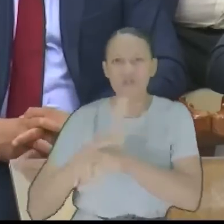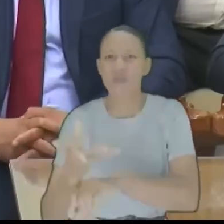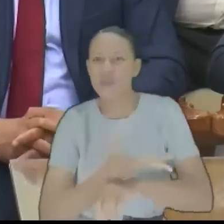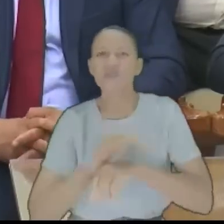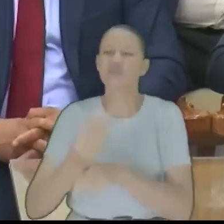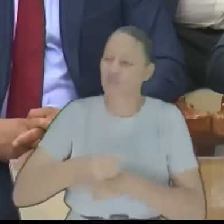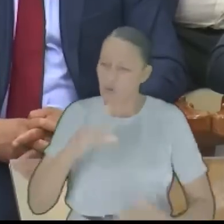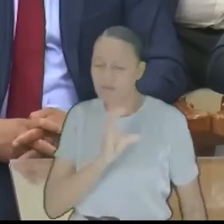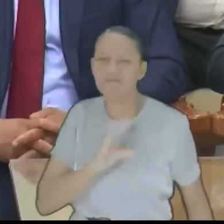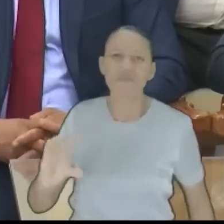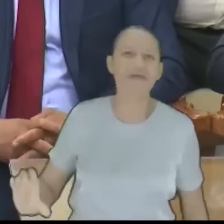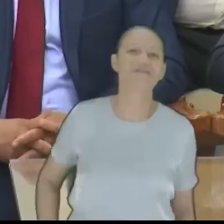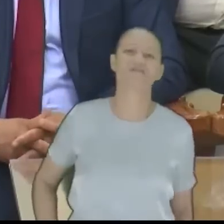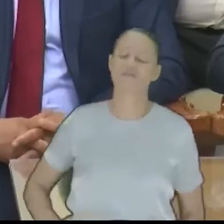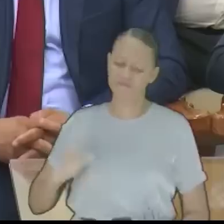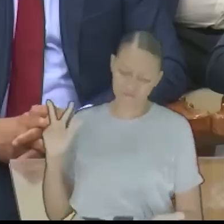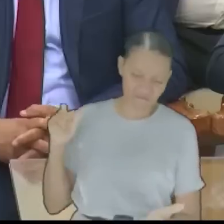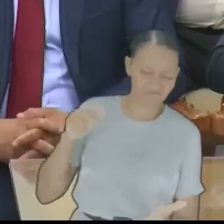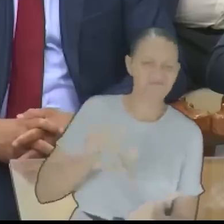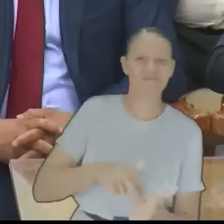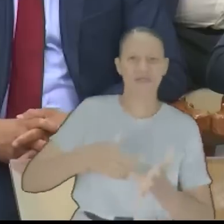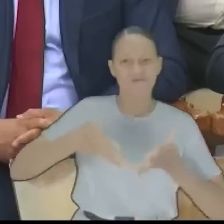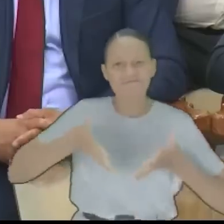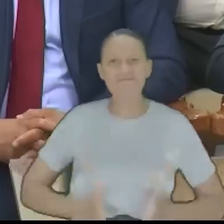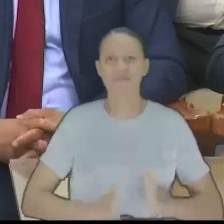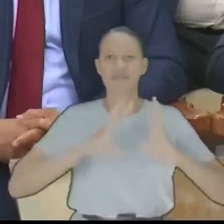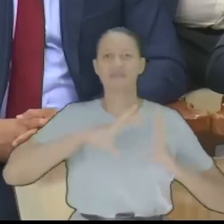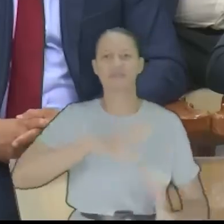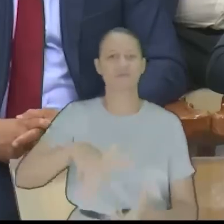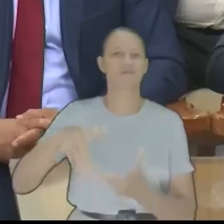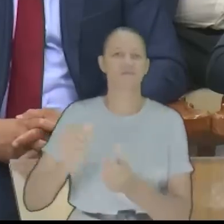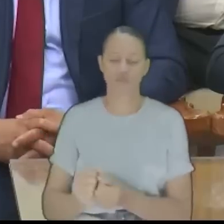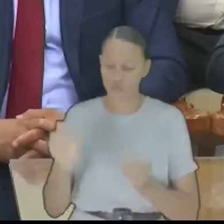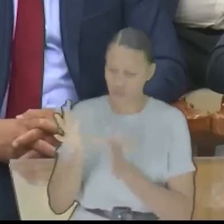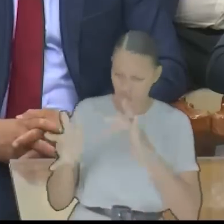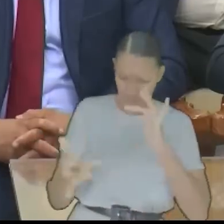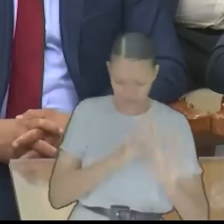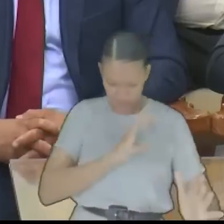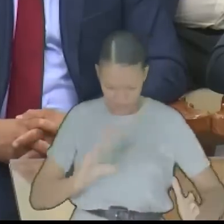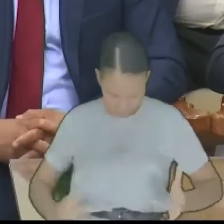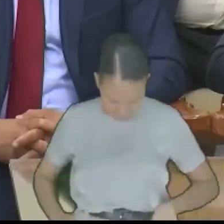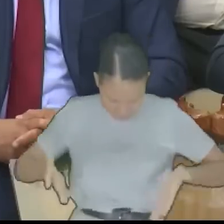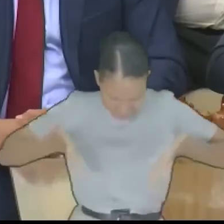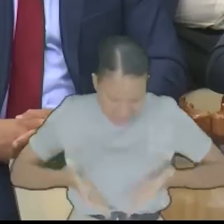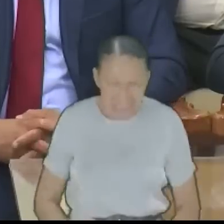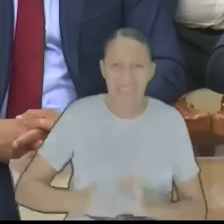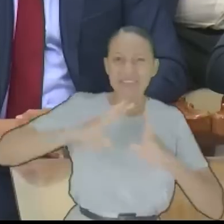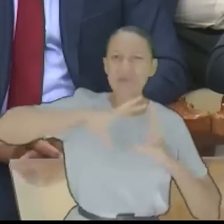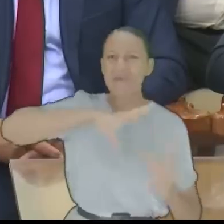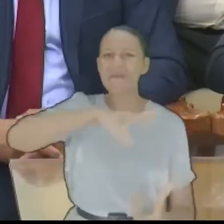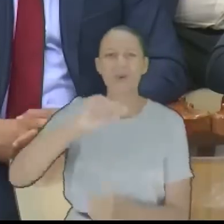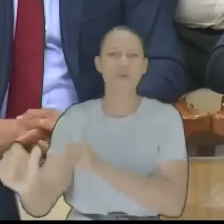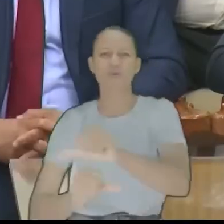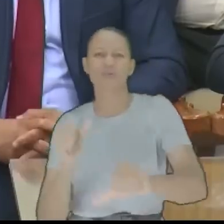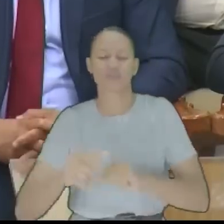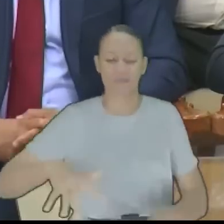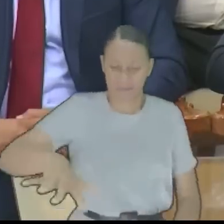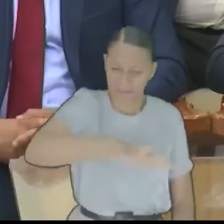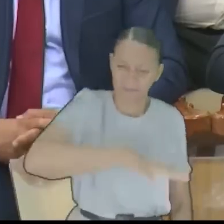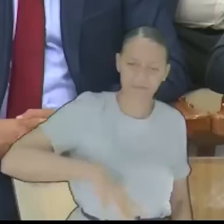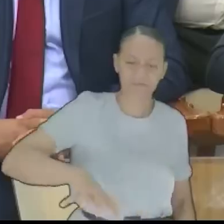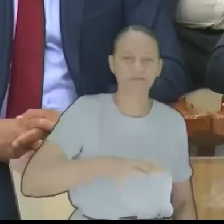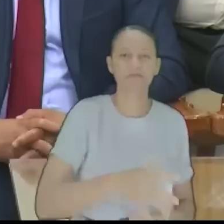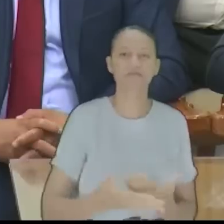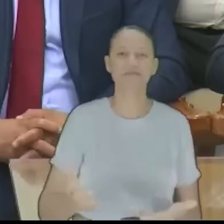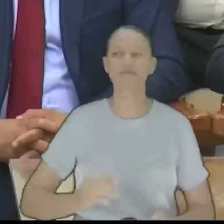Para esse Cristo que veio. Esse Cristo que veio mudar o panorama do mundo.